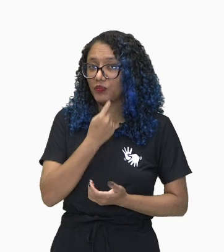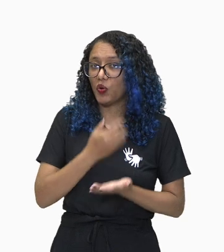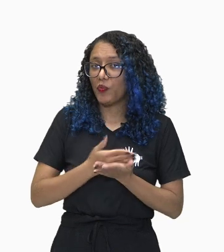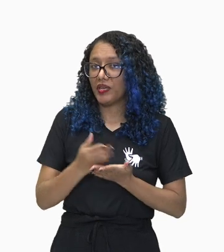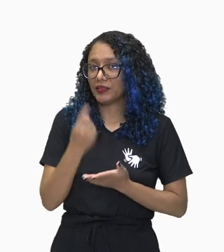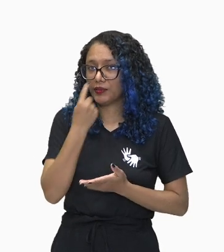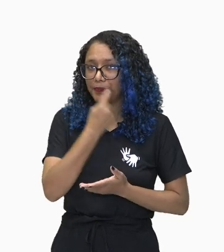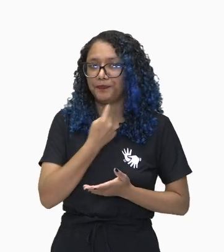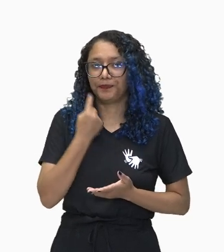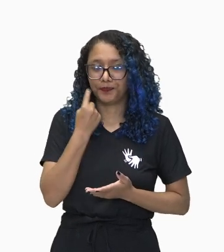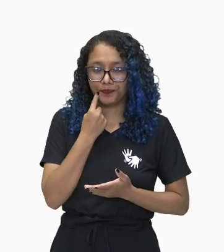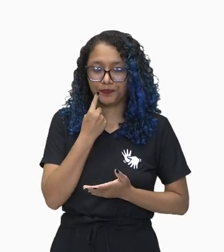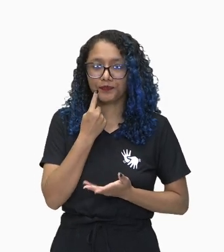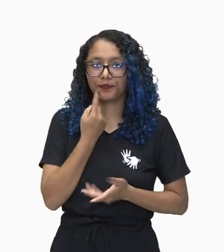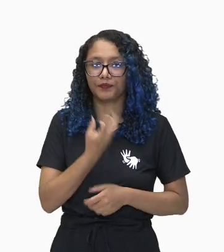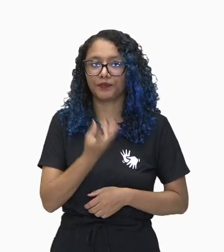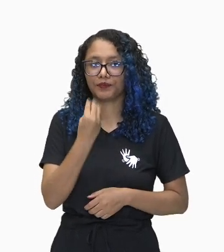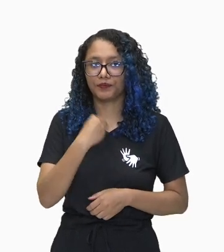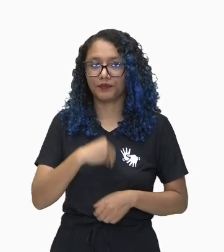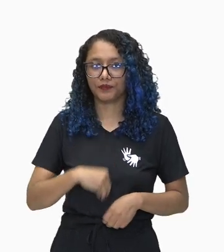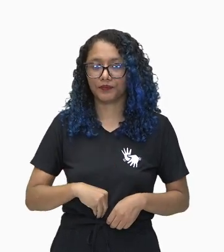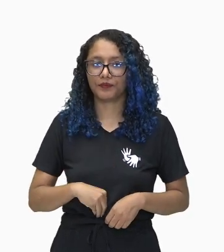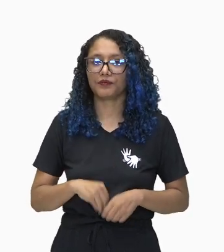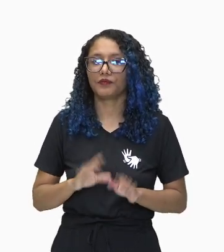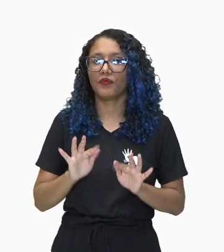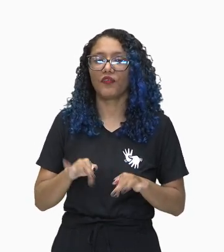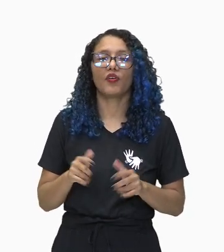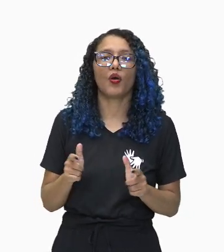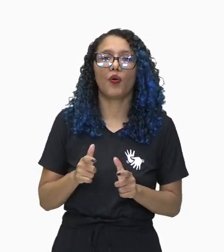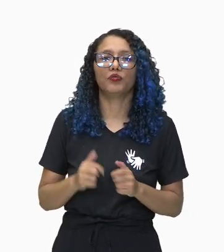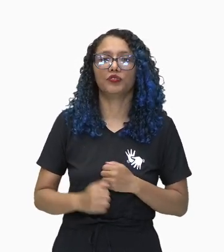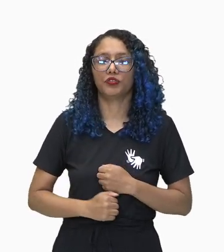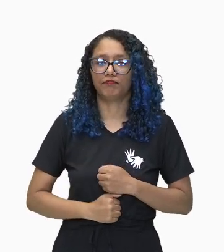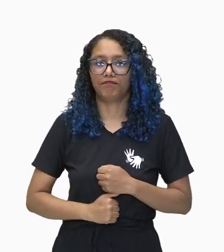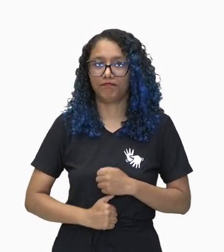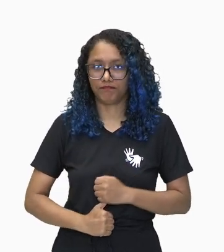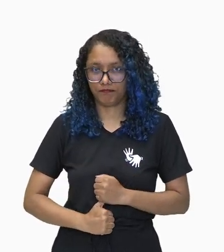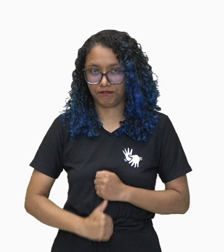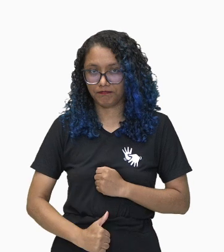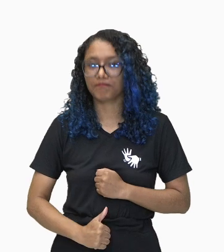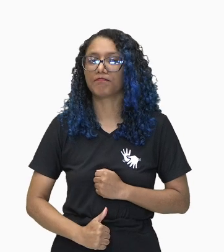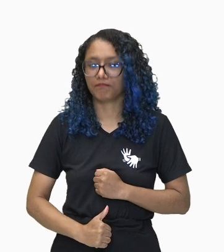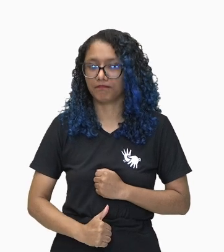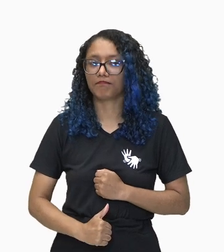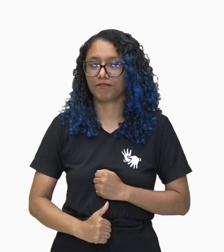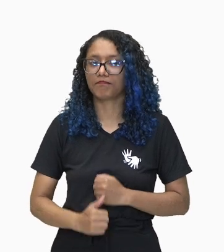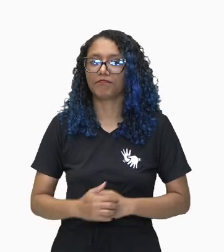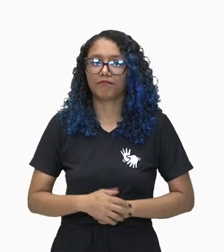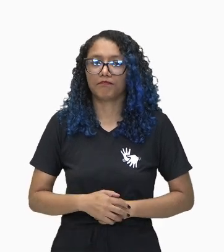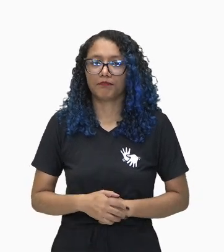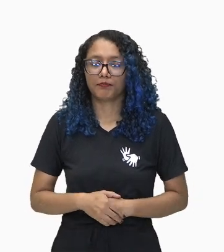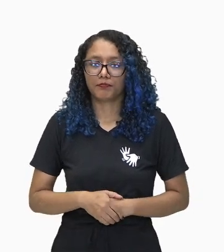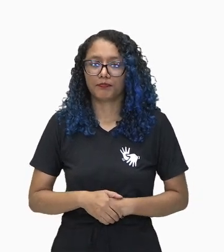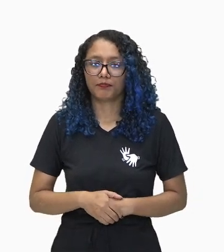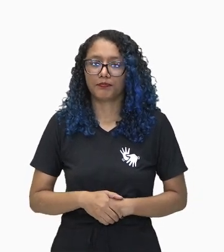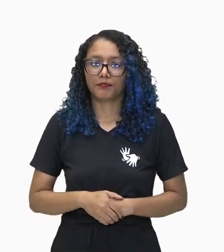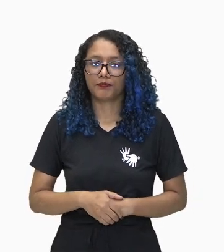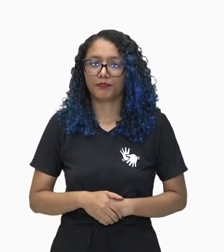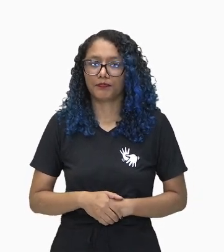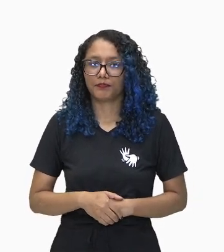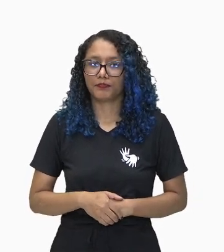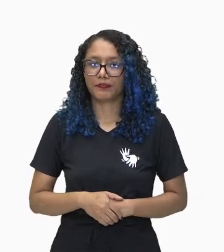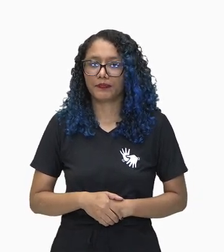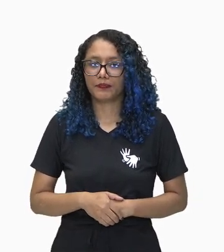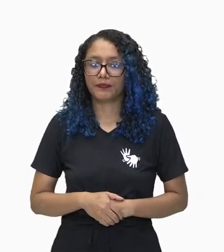boca e finaliza lá no reto, onde ele vai ser eliminado pelo ânus. Então, vamos falar um pouquinho sobre